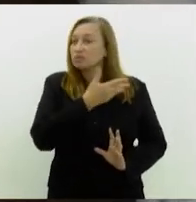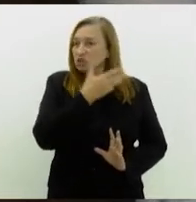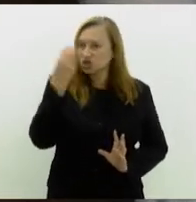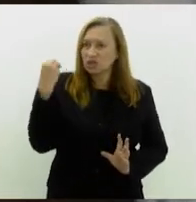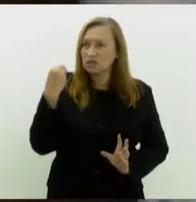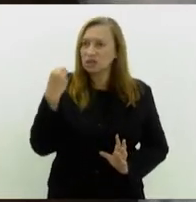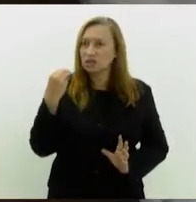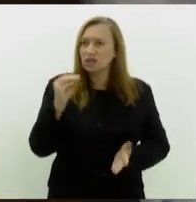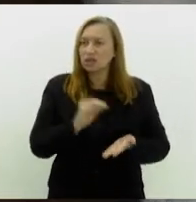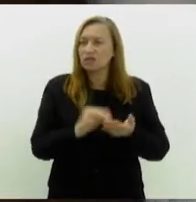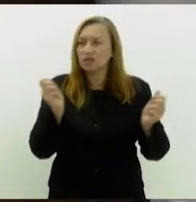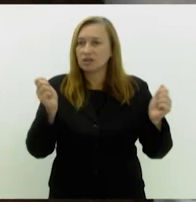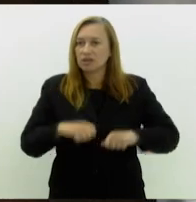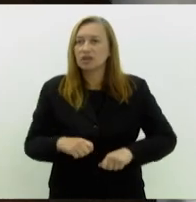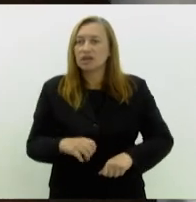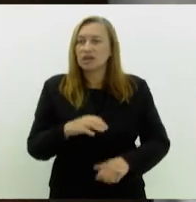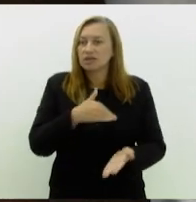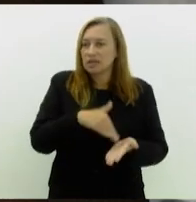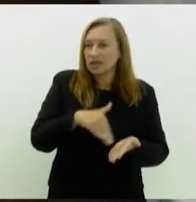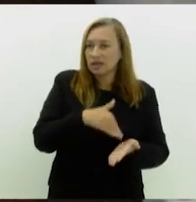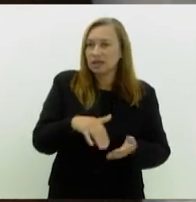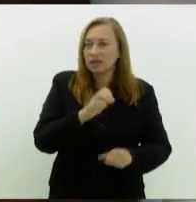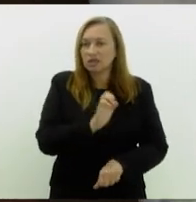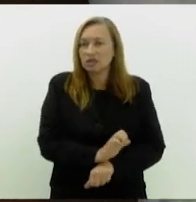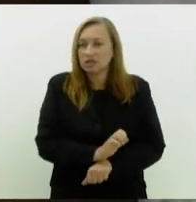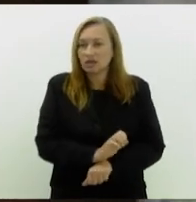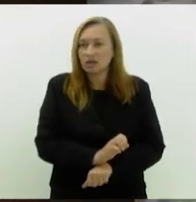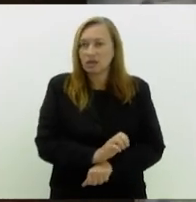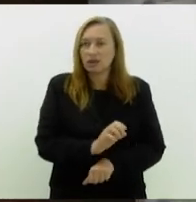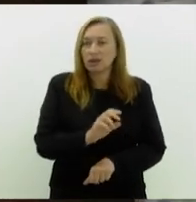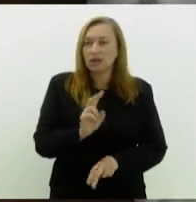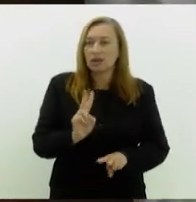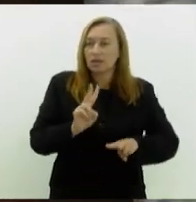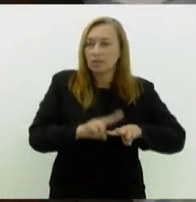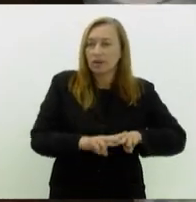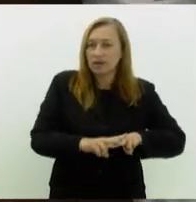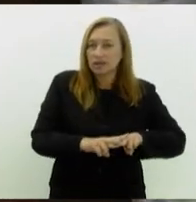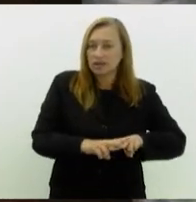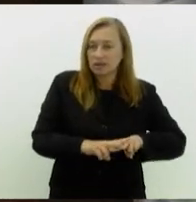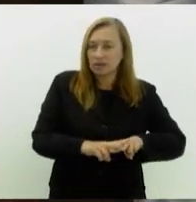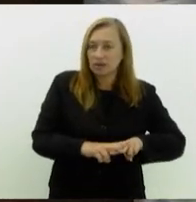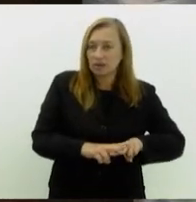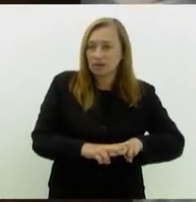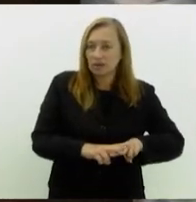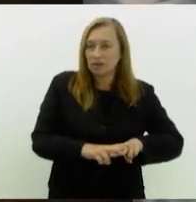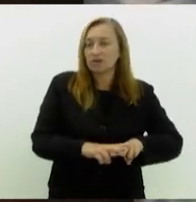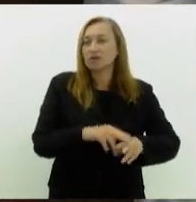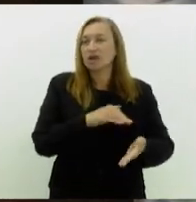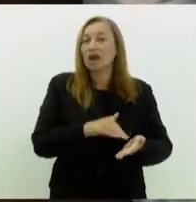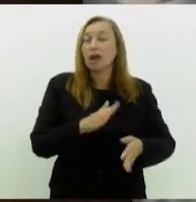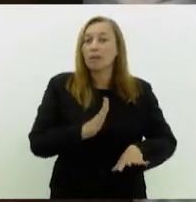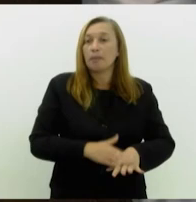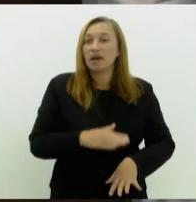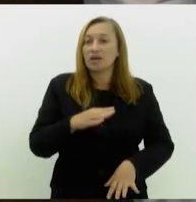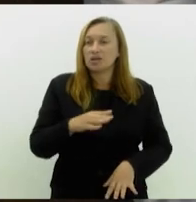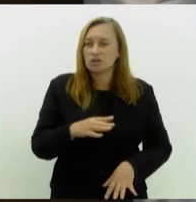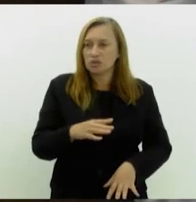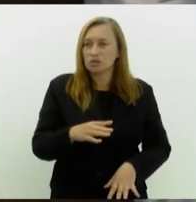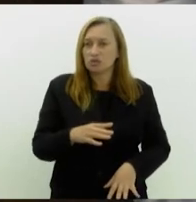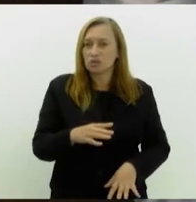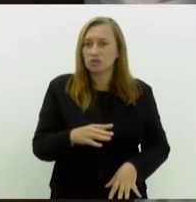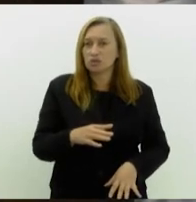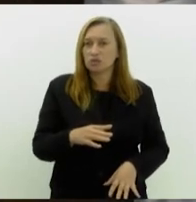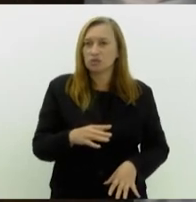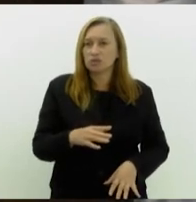incompetente da Secretária Estadual de Administração Penitenciária que promoveu mais um escândalo essa semana usando a polícia contra